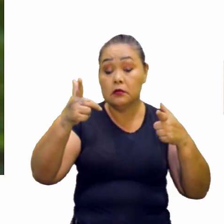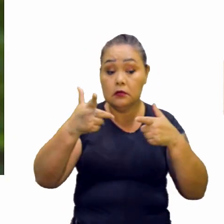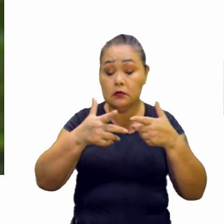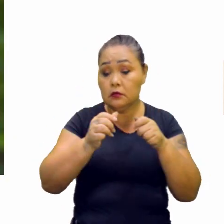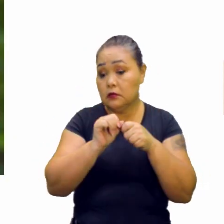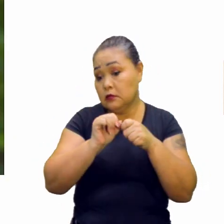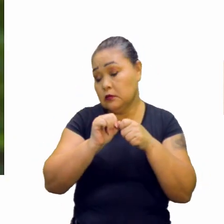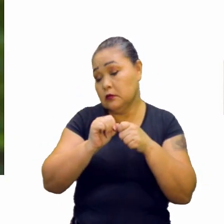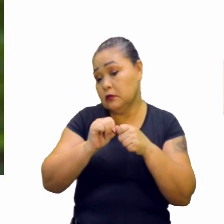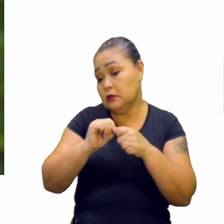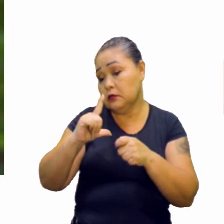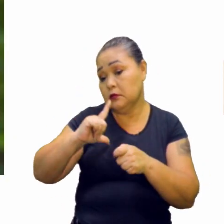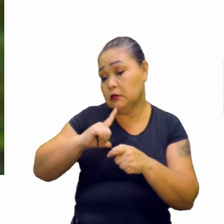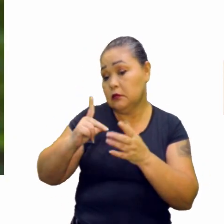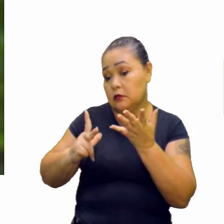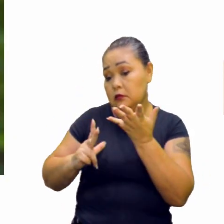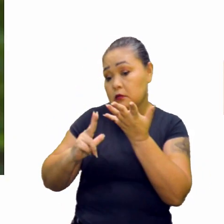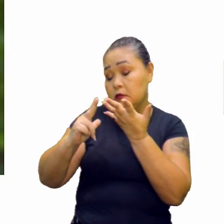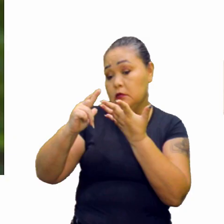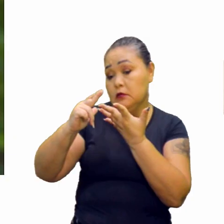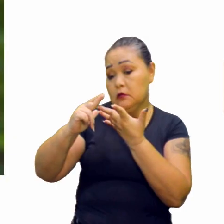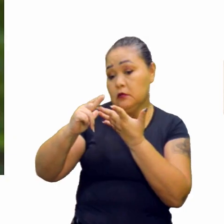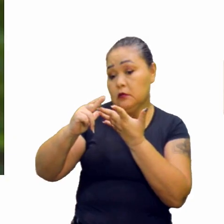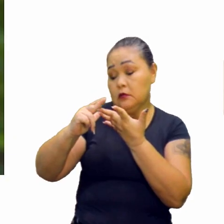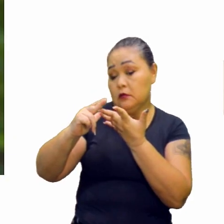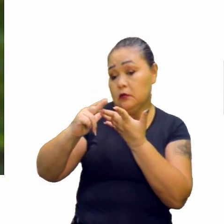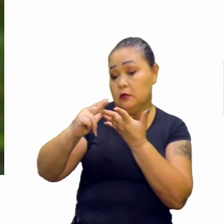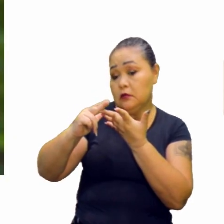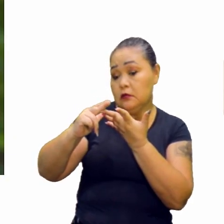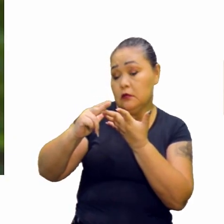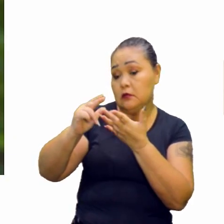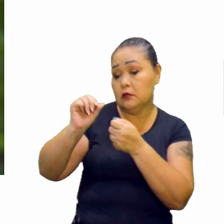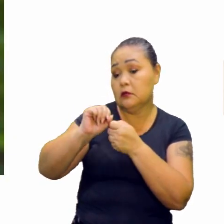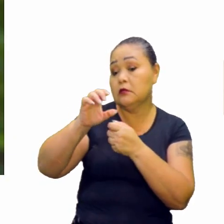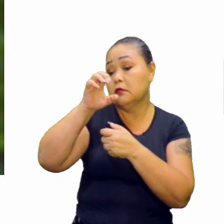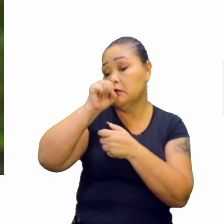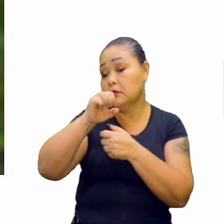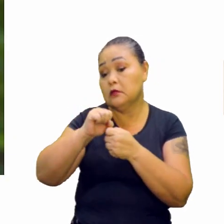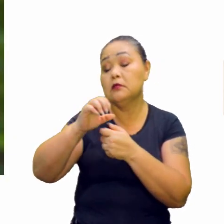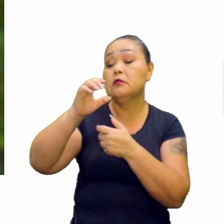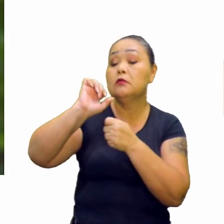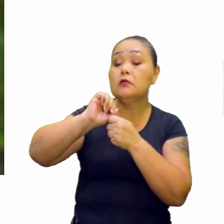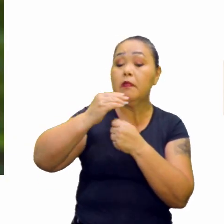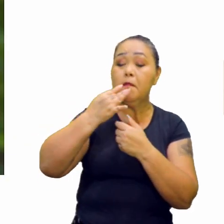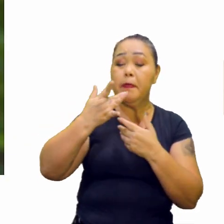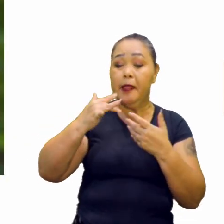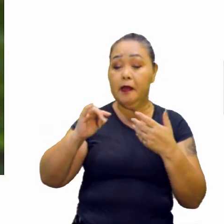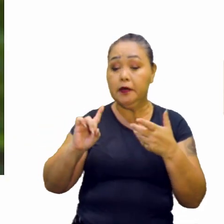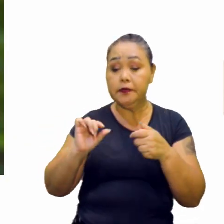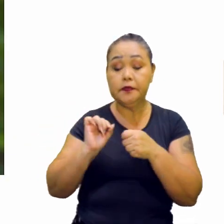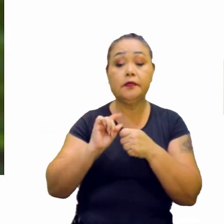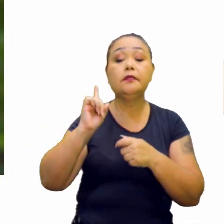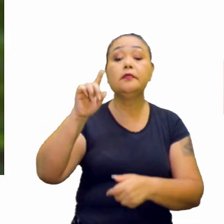tenho em citros, no limoeiro, laranjeira. A poda que a gente faz